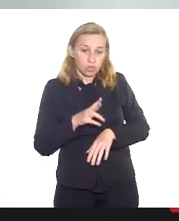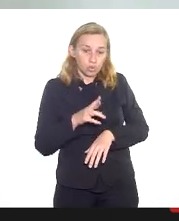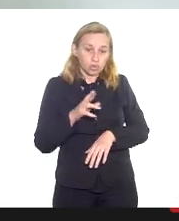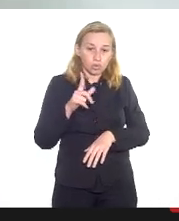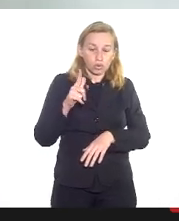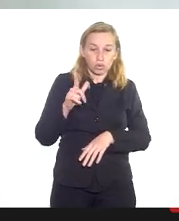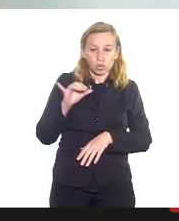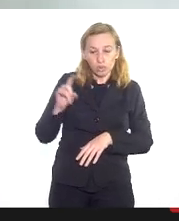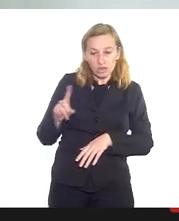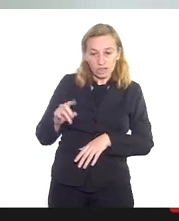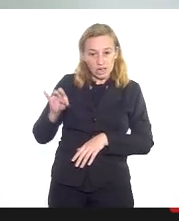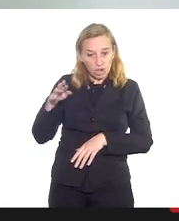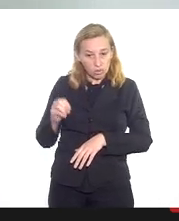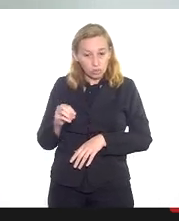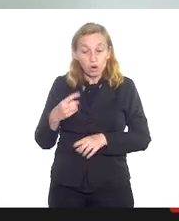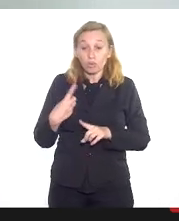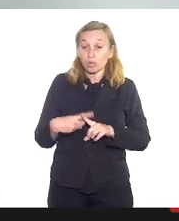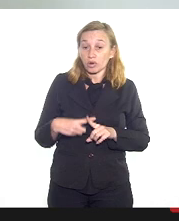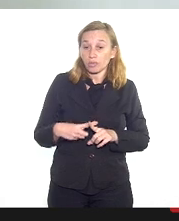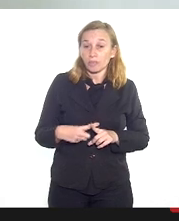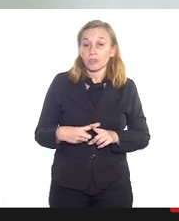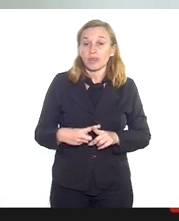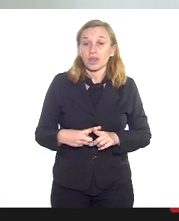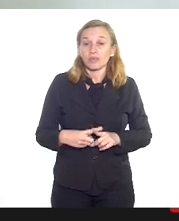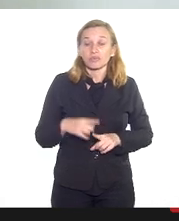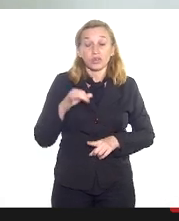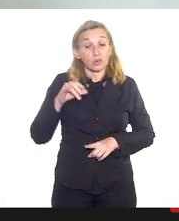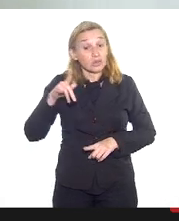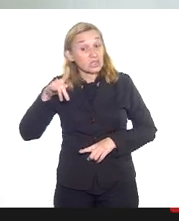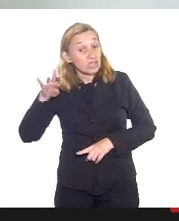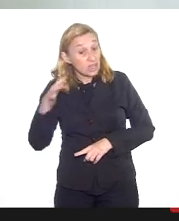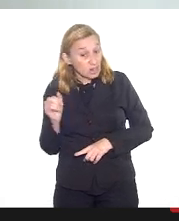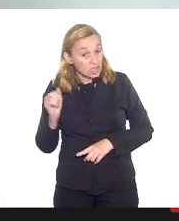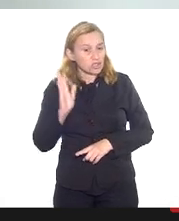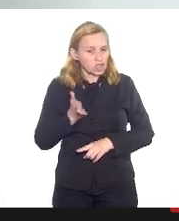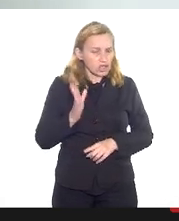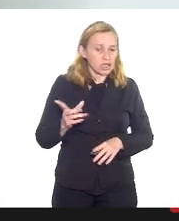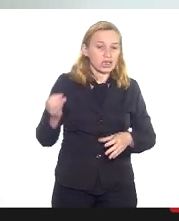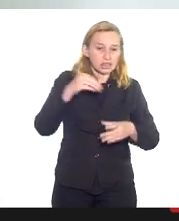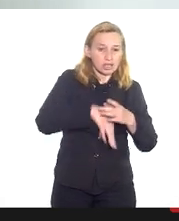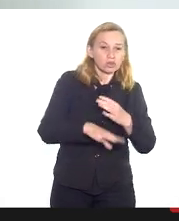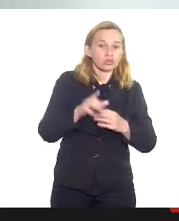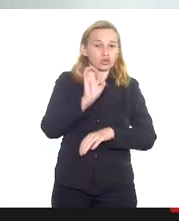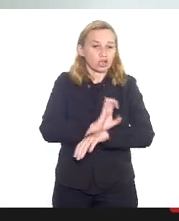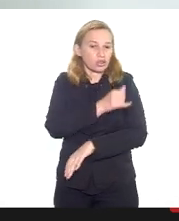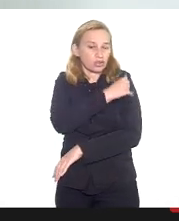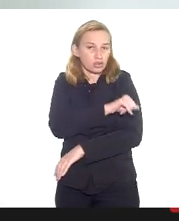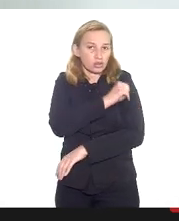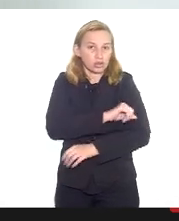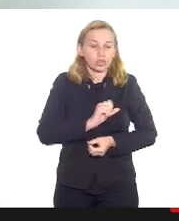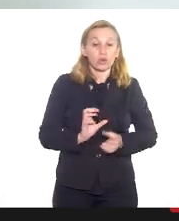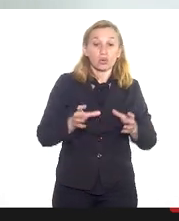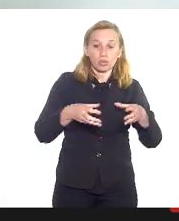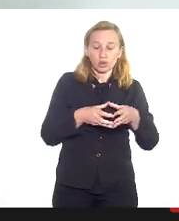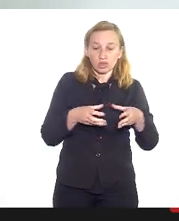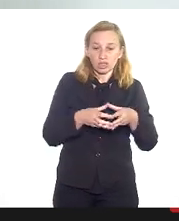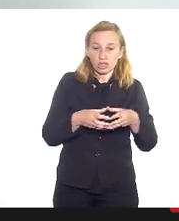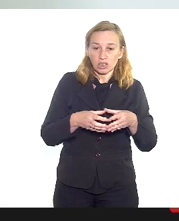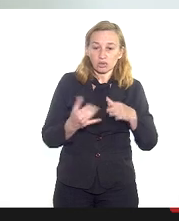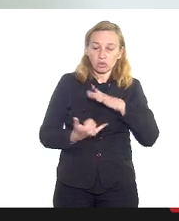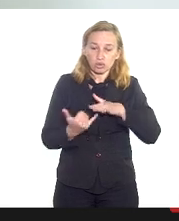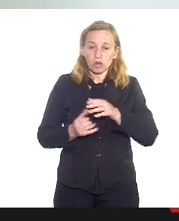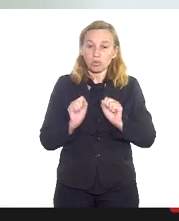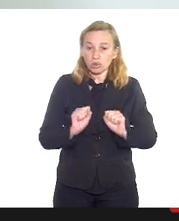Luiz Cláudio, a gente tem o CIRA, a gente já tem dentro do Estado do Rio de Janeiro um comitê interinstitucional que